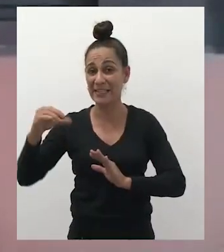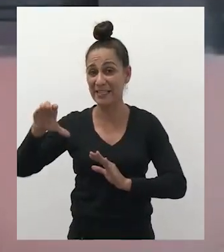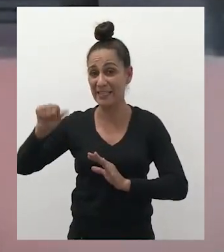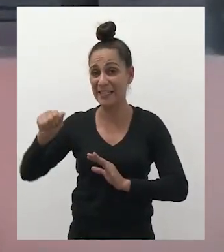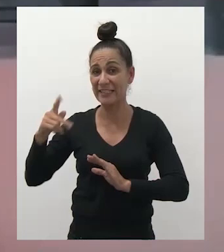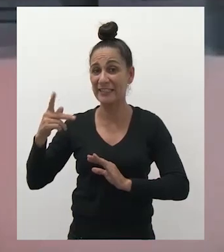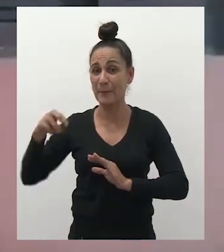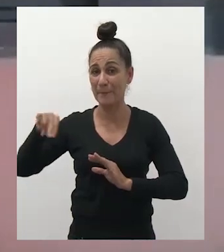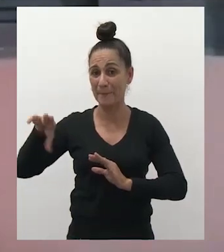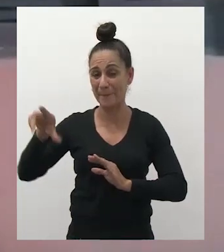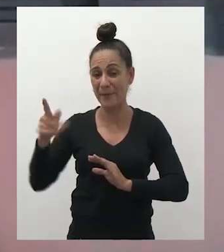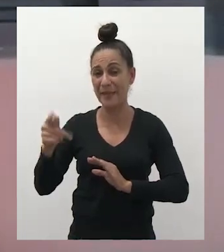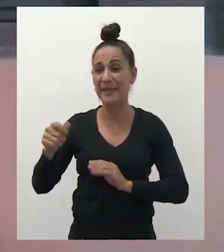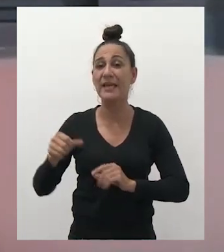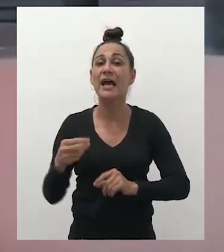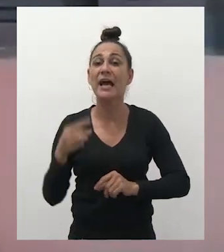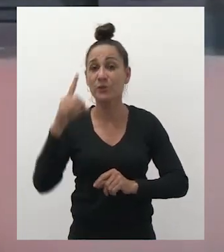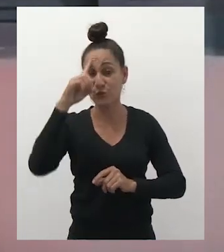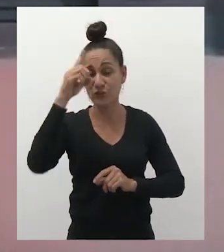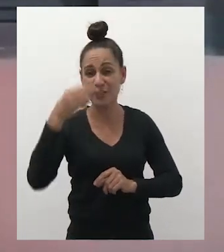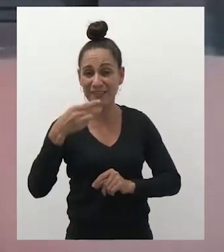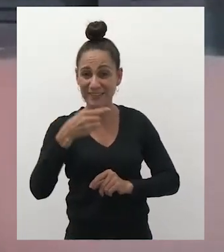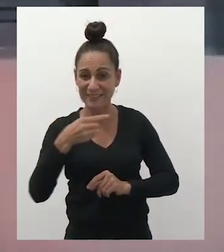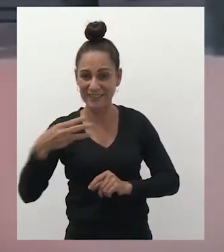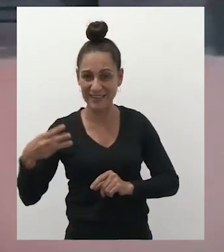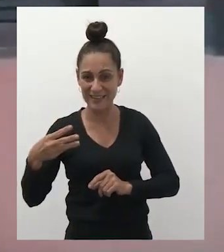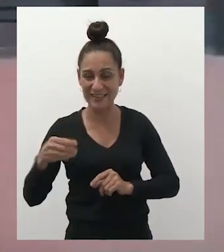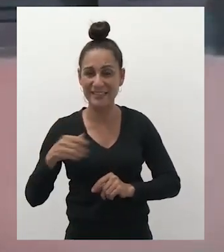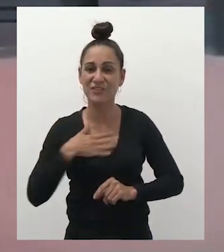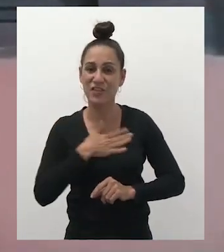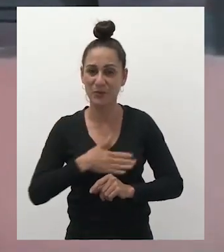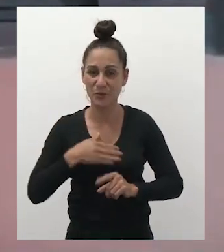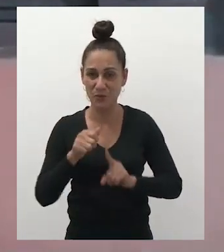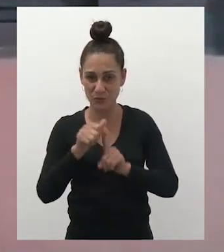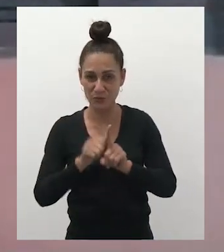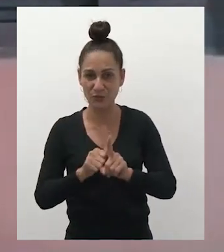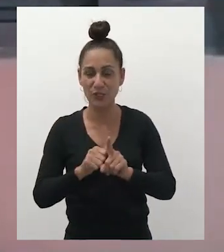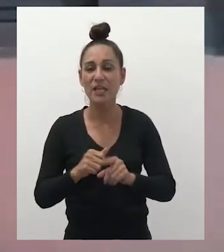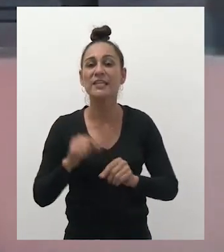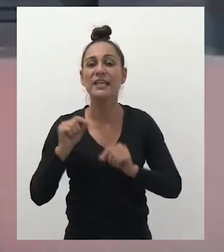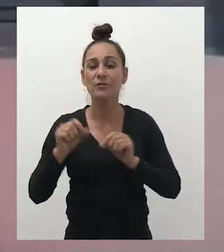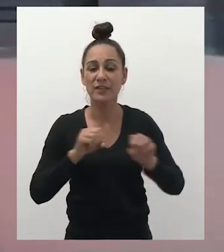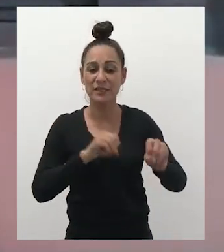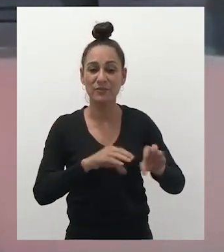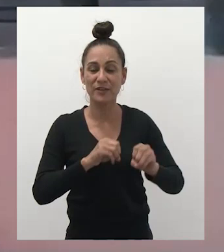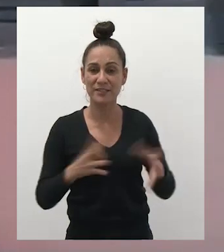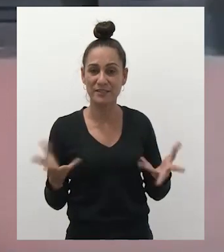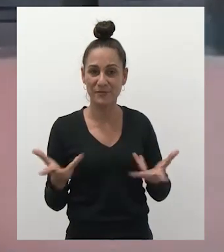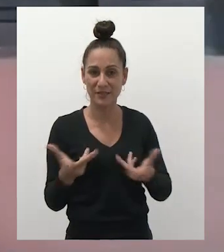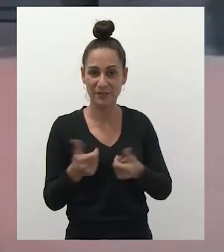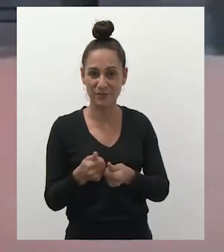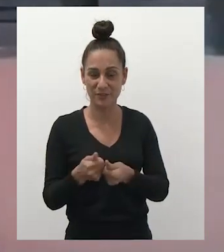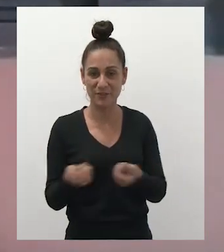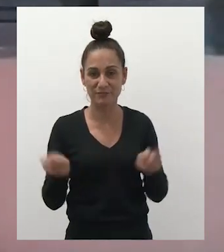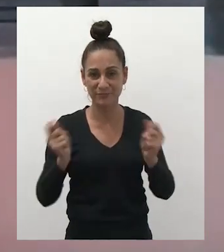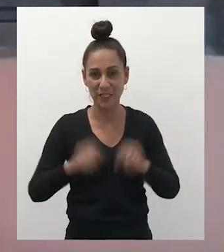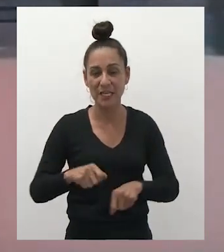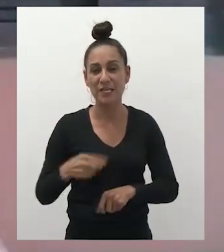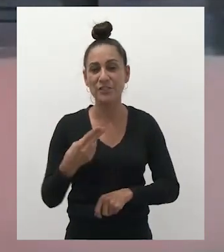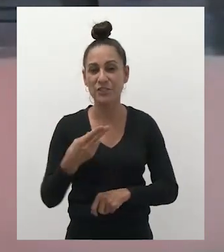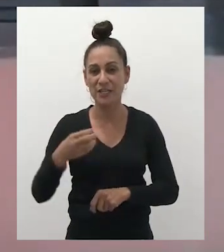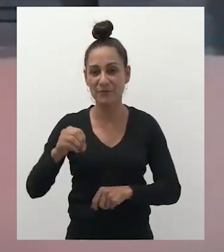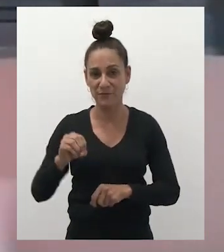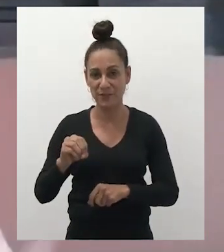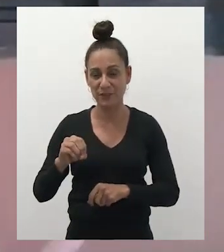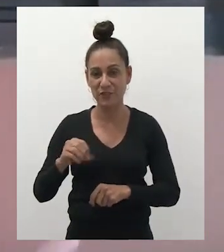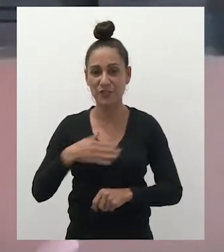dia 13 de agosto, a gente vai trabalhar com o ODS 4, que é a Educação de Qualidade. Dia 20 de agosto,